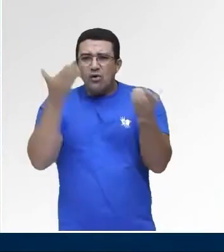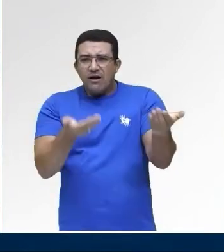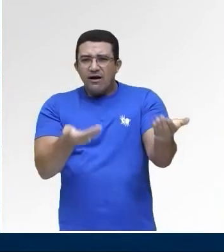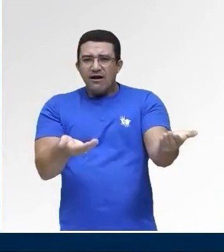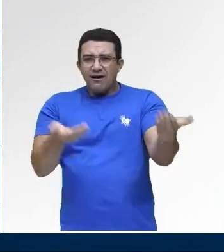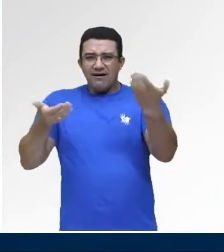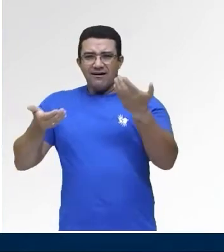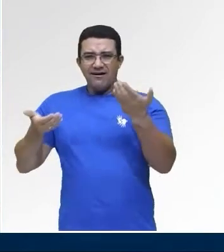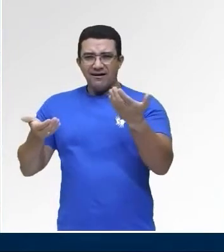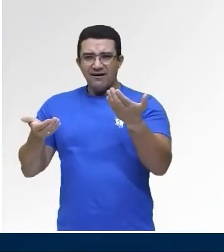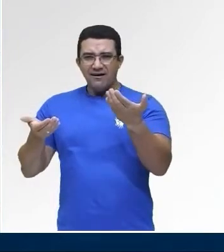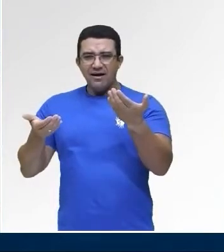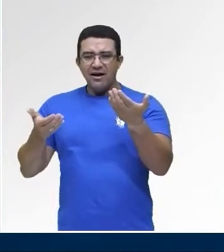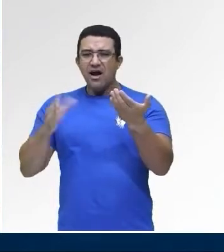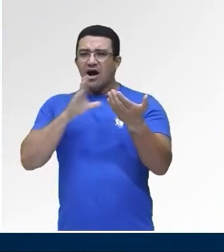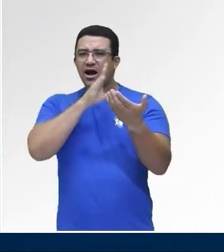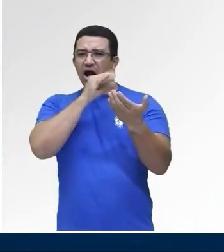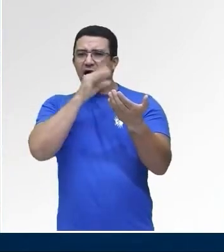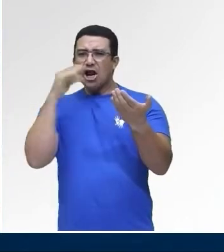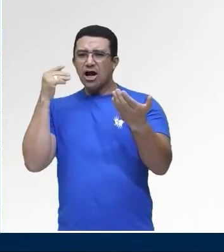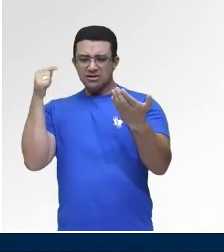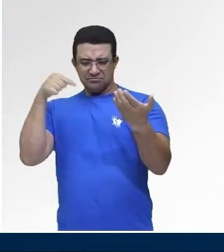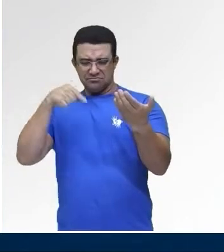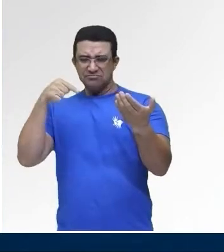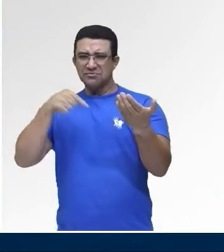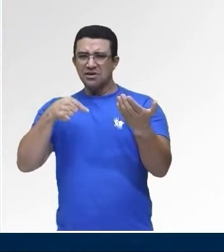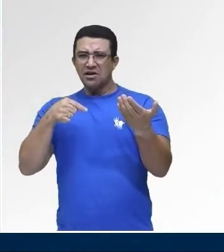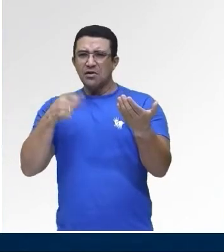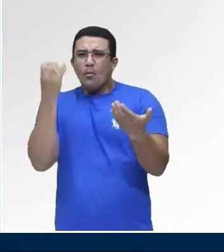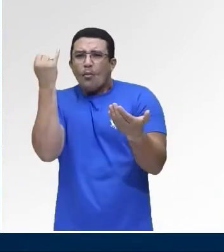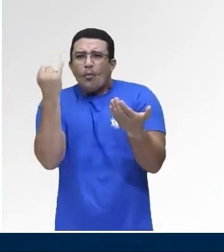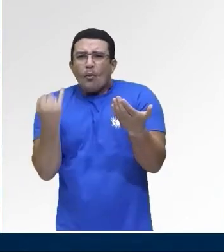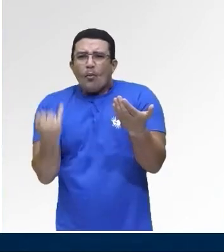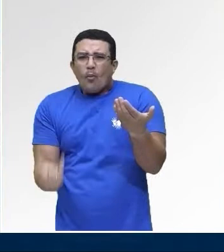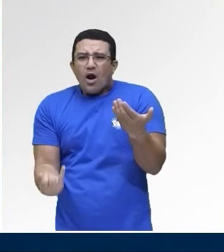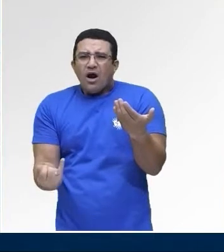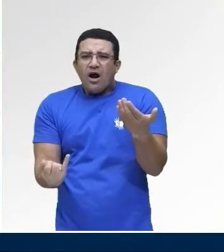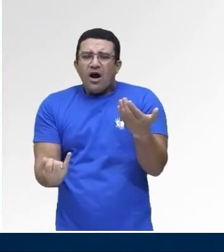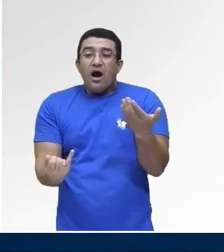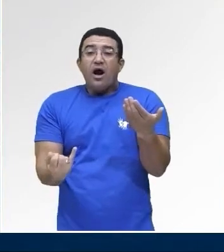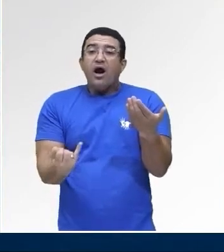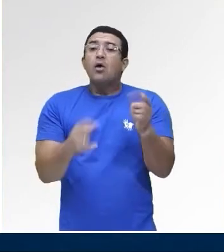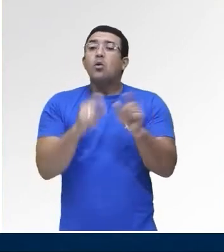está muito magra, né? E